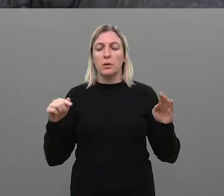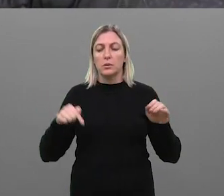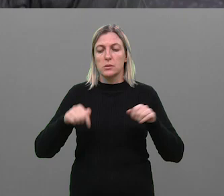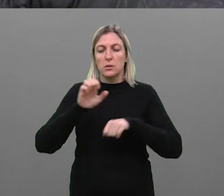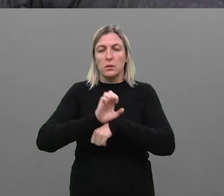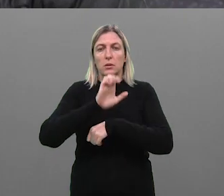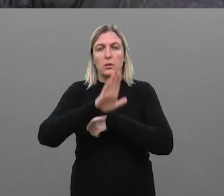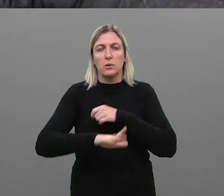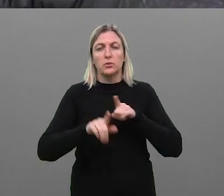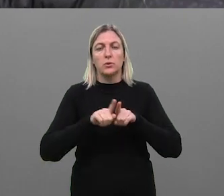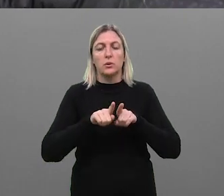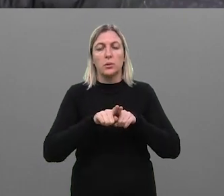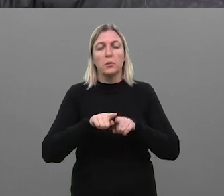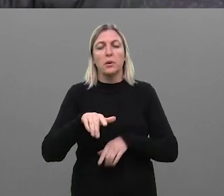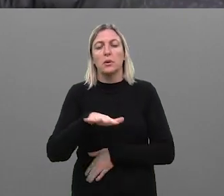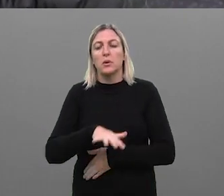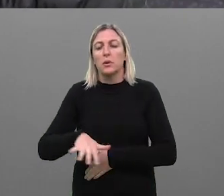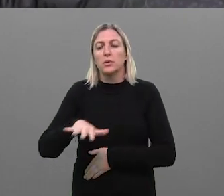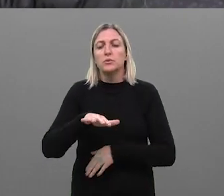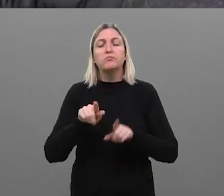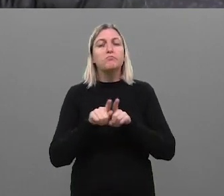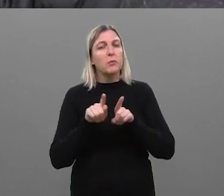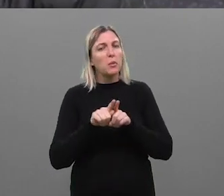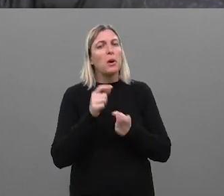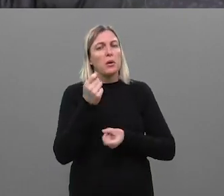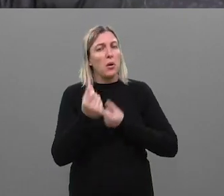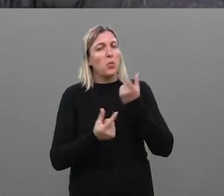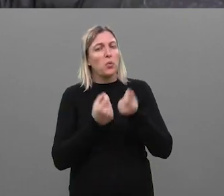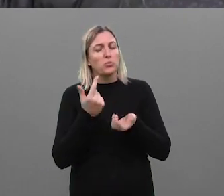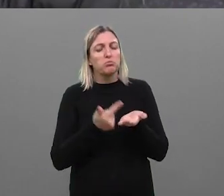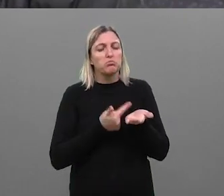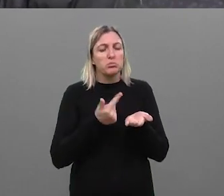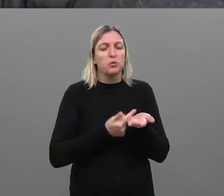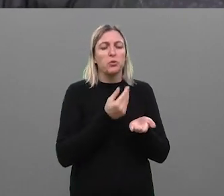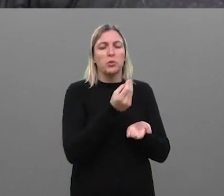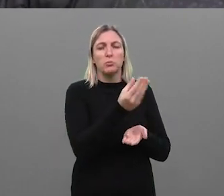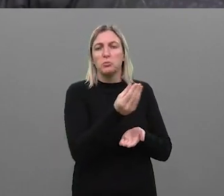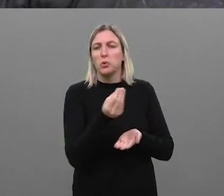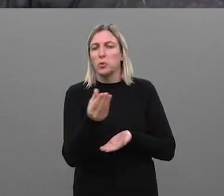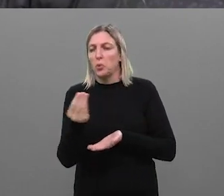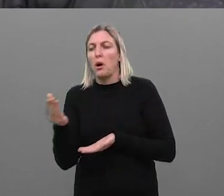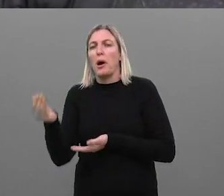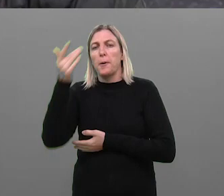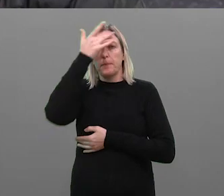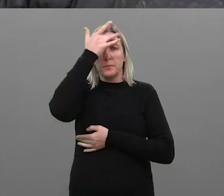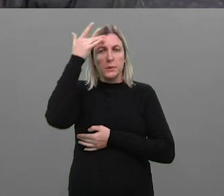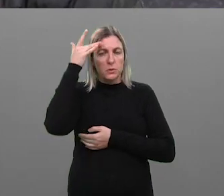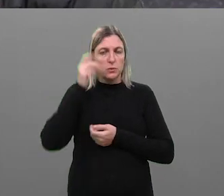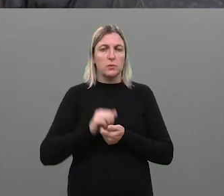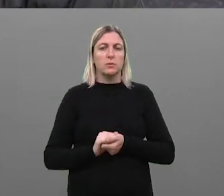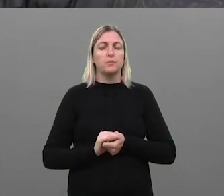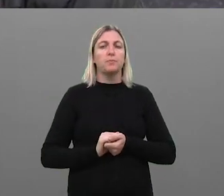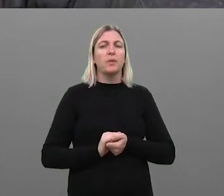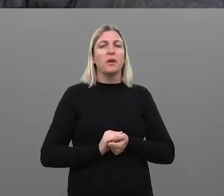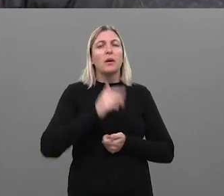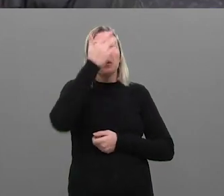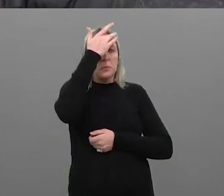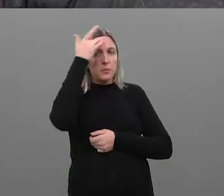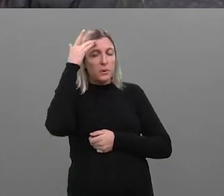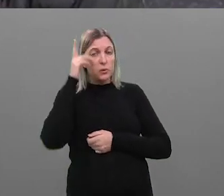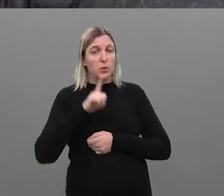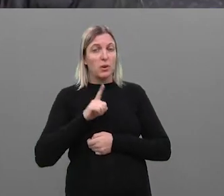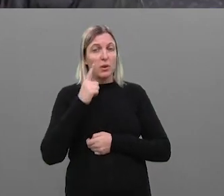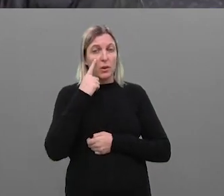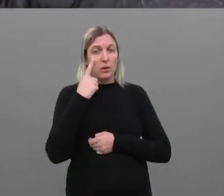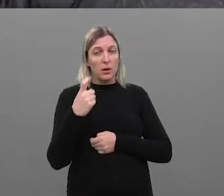e Talvez algumas cópias ainda possam ser distribuídas para para pessoas assim que pessoas podem me procurar via as redes sociais